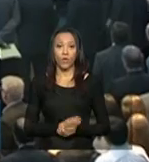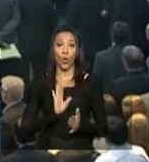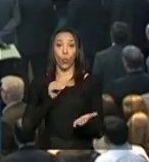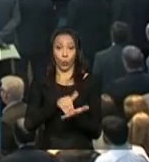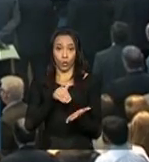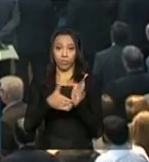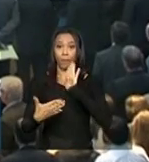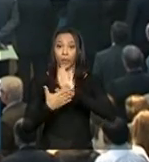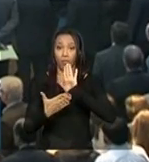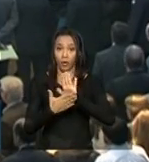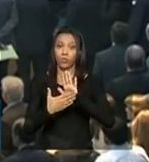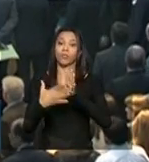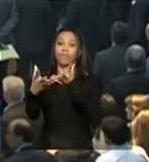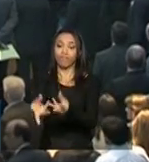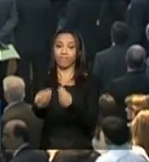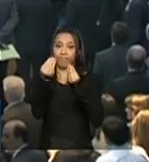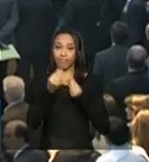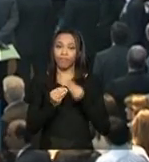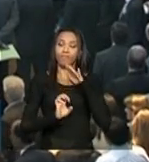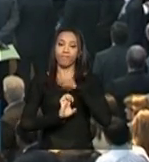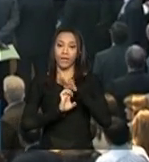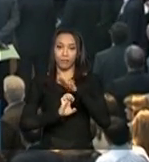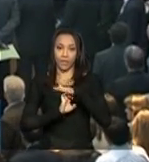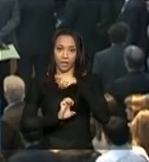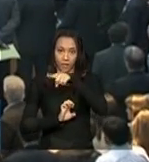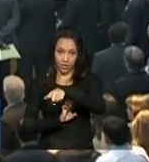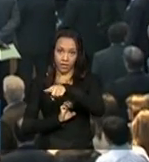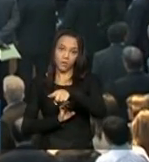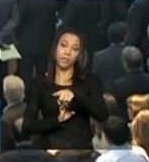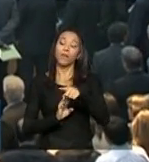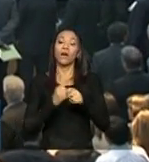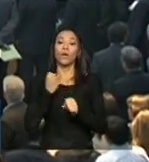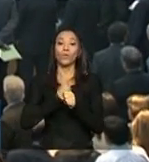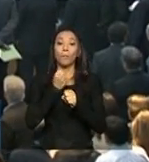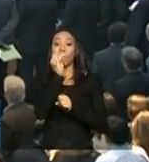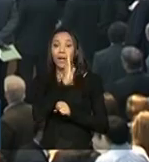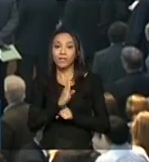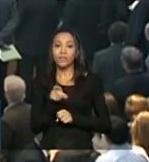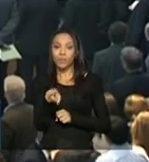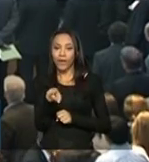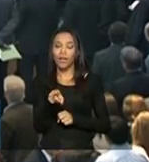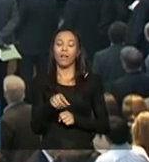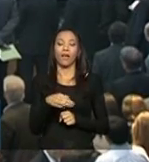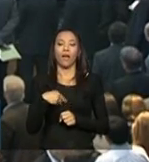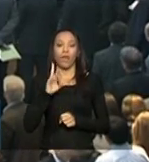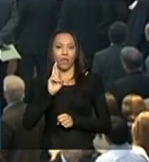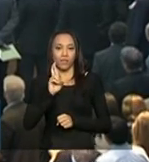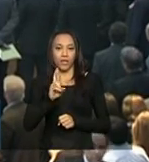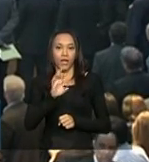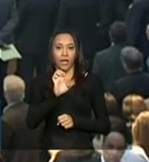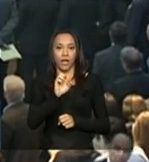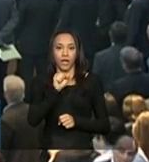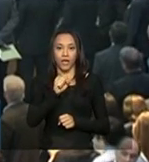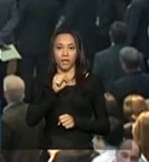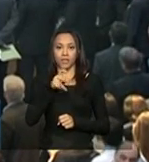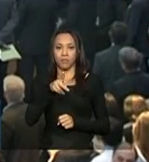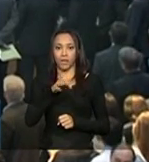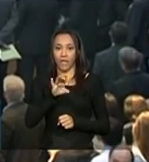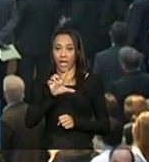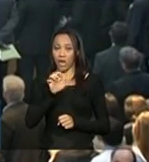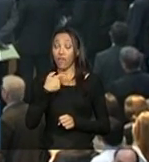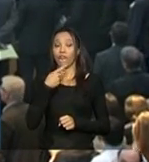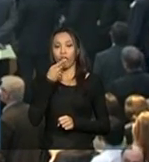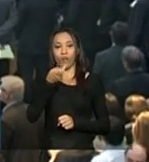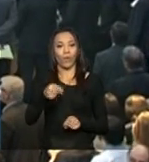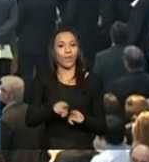Última proposta, proposta entregue pela Bengoa Construção Brasil Limitada, representado pela corretora Spinelli, declara que